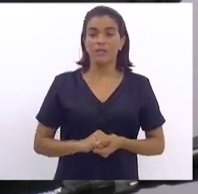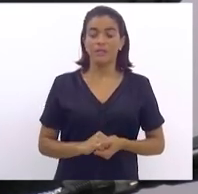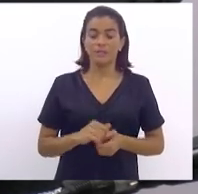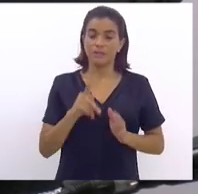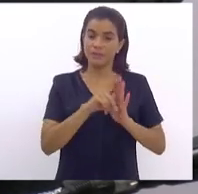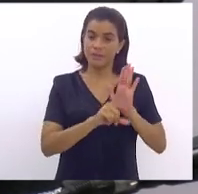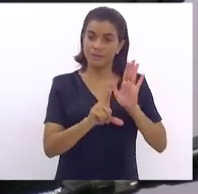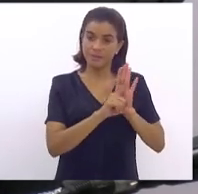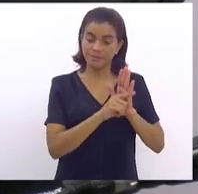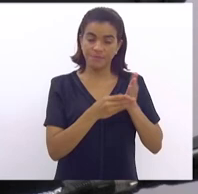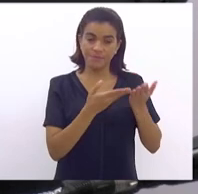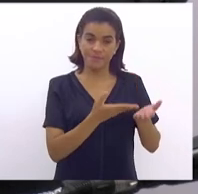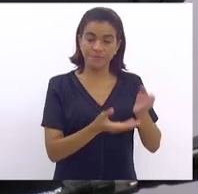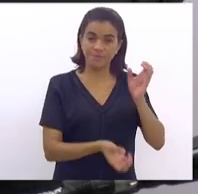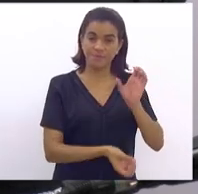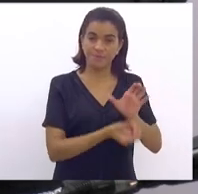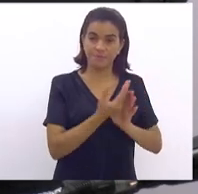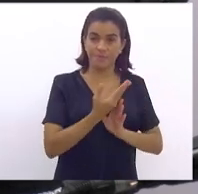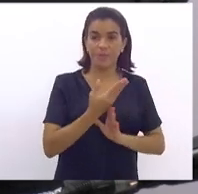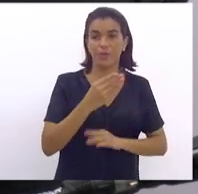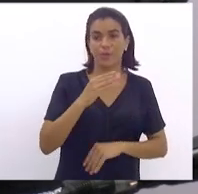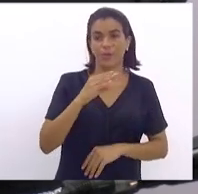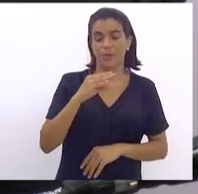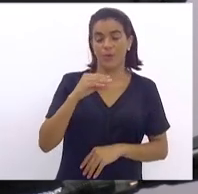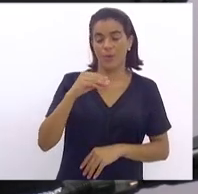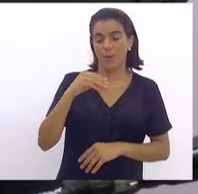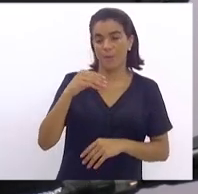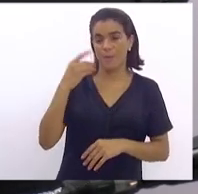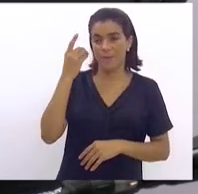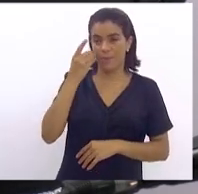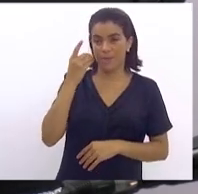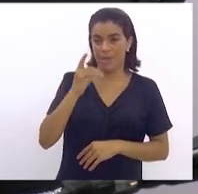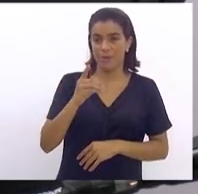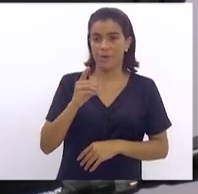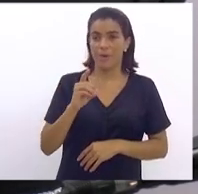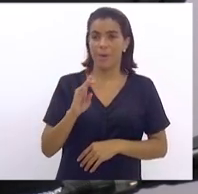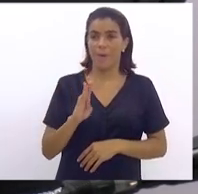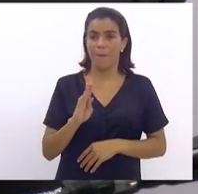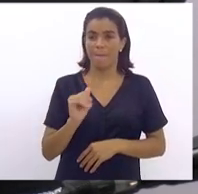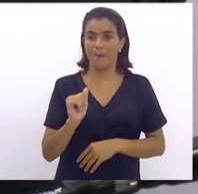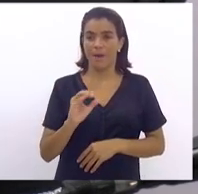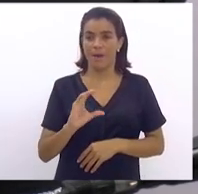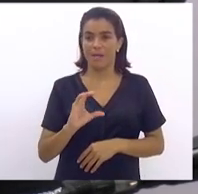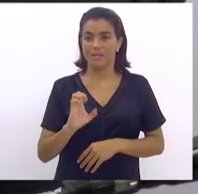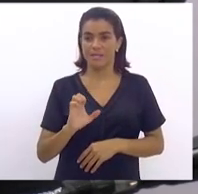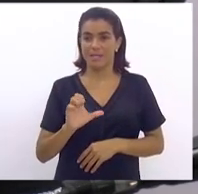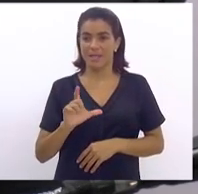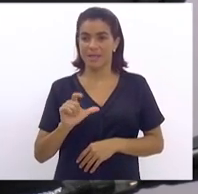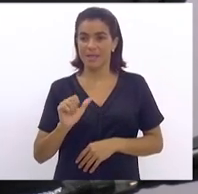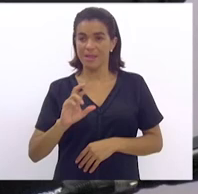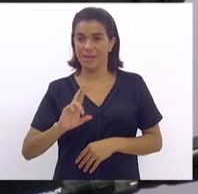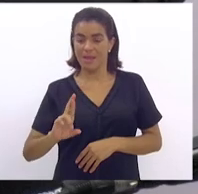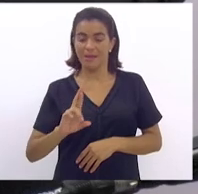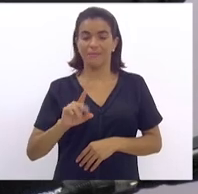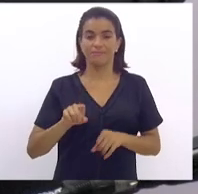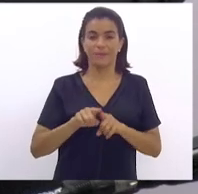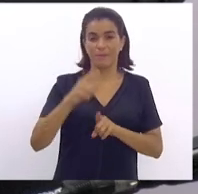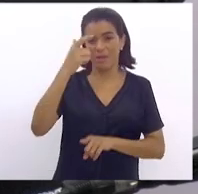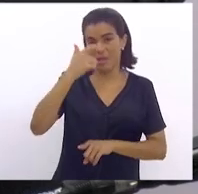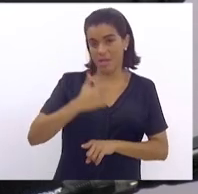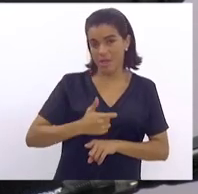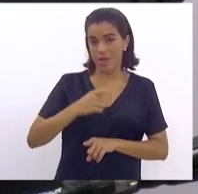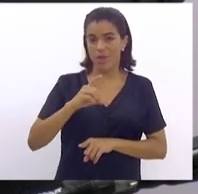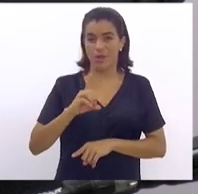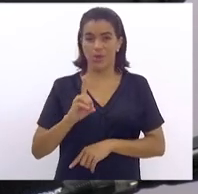autoria do deputado Rodrigo Bacelar, quanto o outro projeto de autoria da deputada Índia, Gualberto, Marcelo Dino, eu também sou autor,